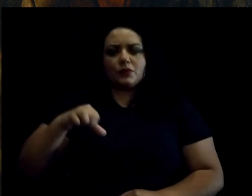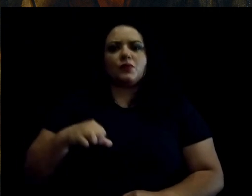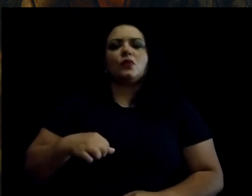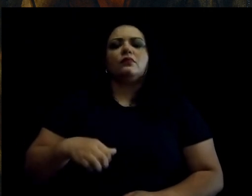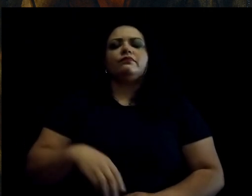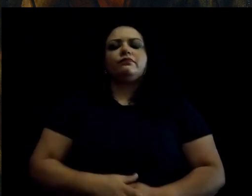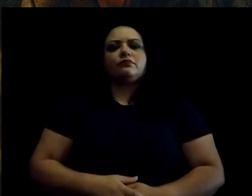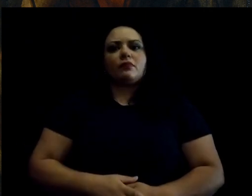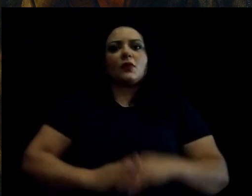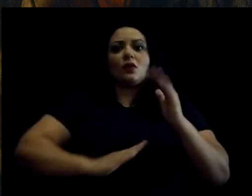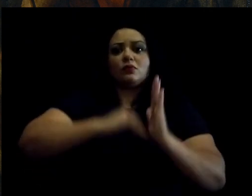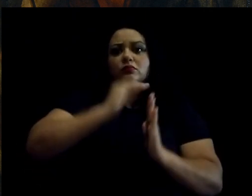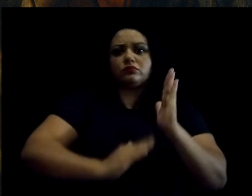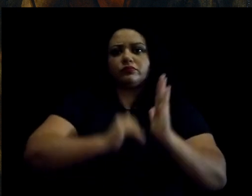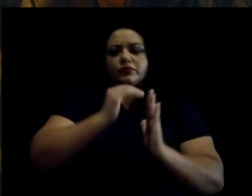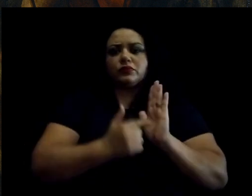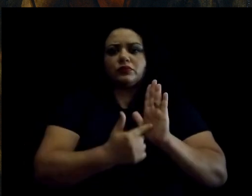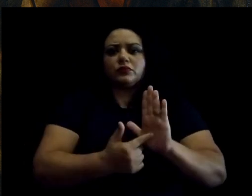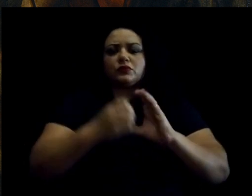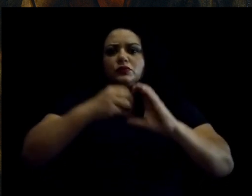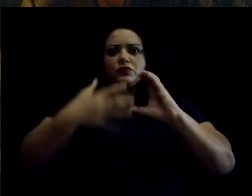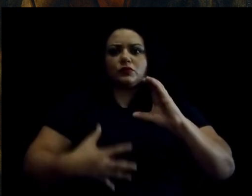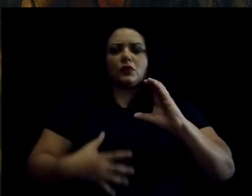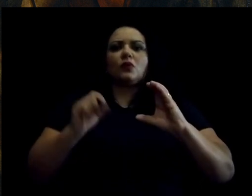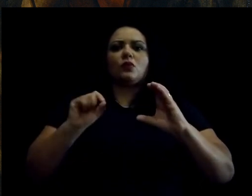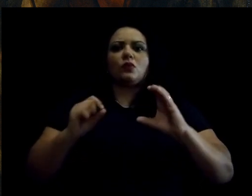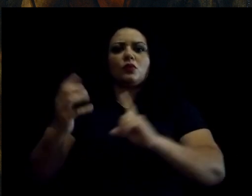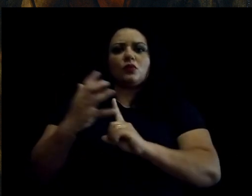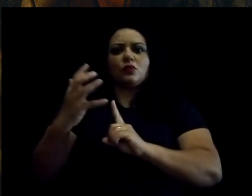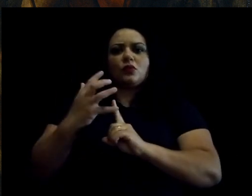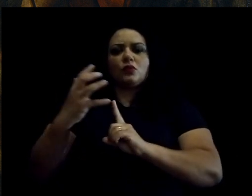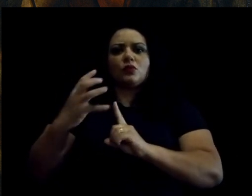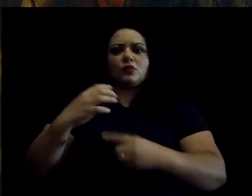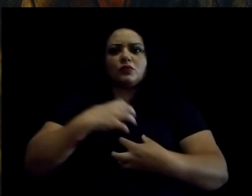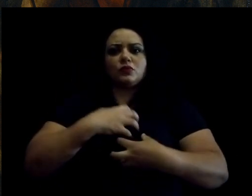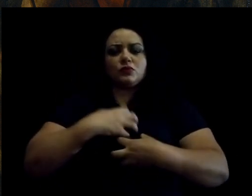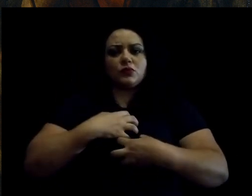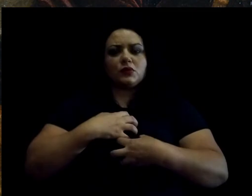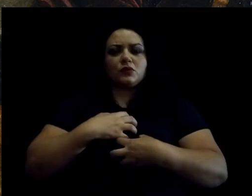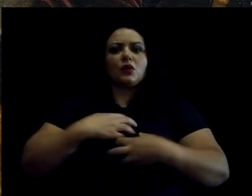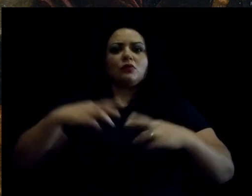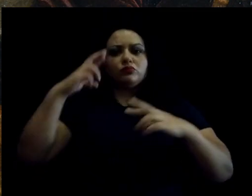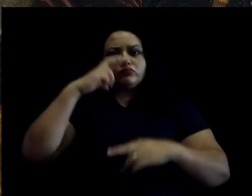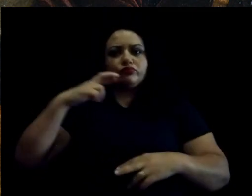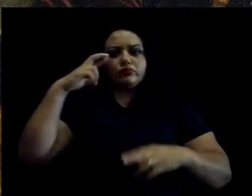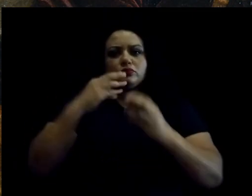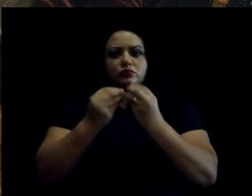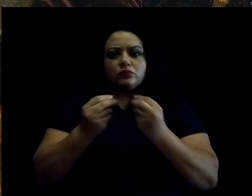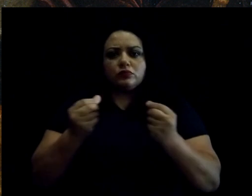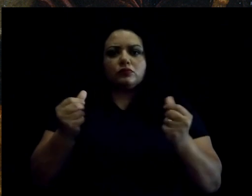Um mestre na característica dos pintores barrocos que é a de manipular nossos sentimentos e nos conduzir o olhar, induzindo